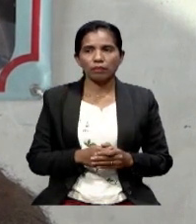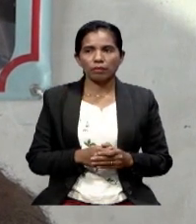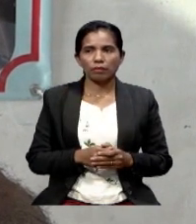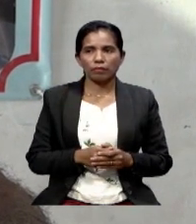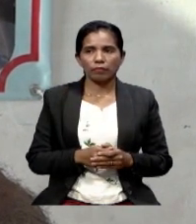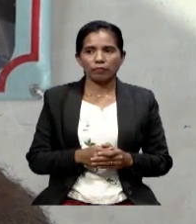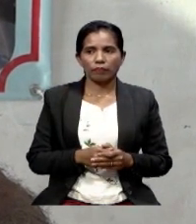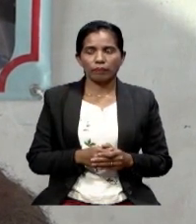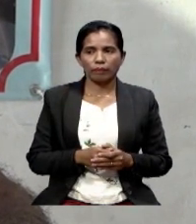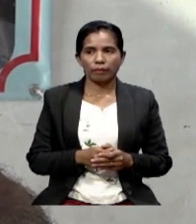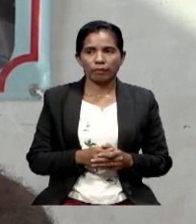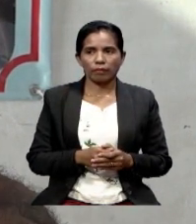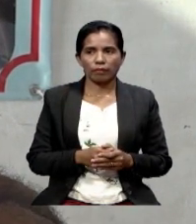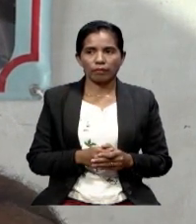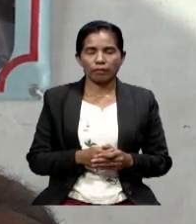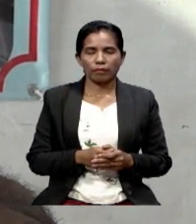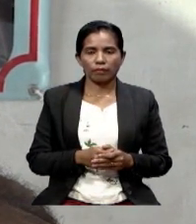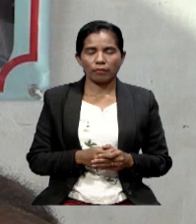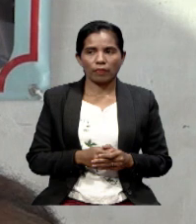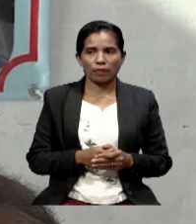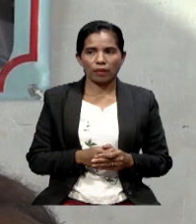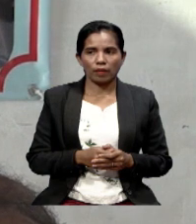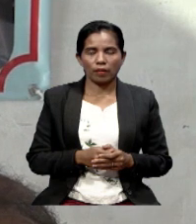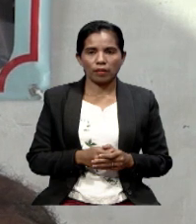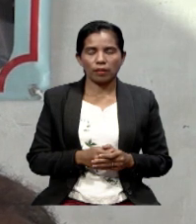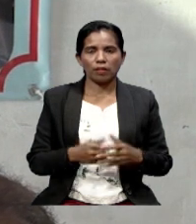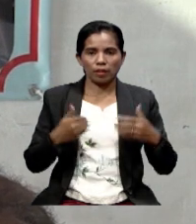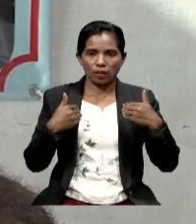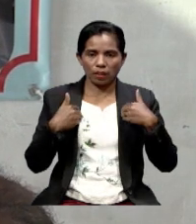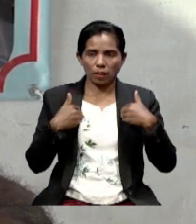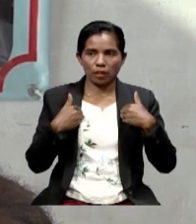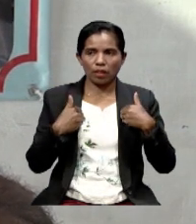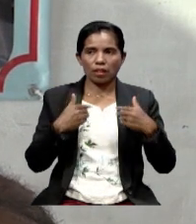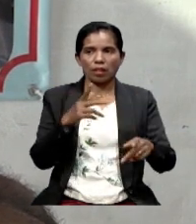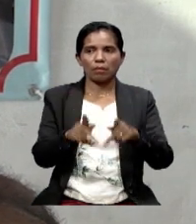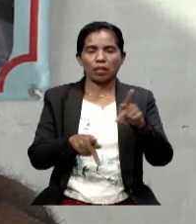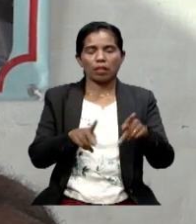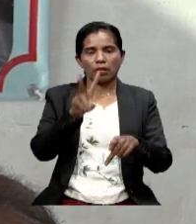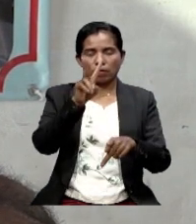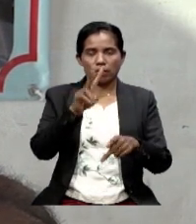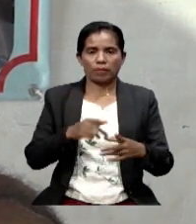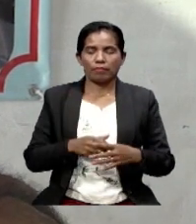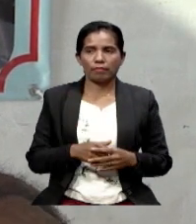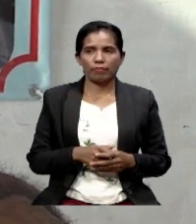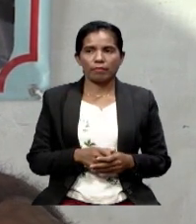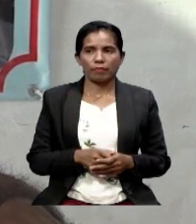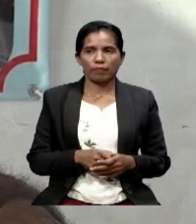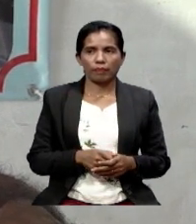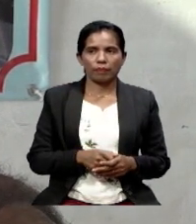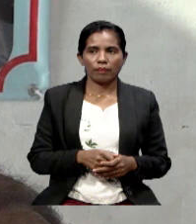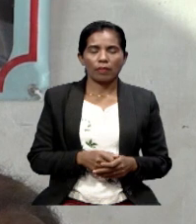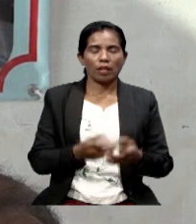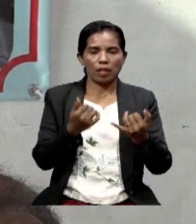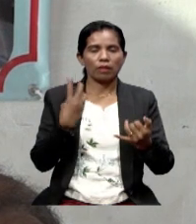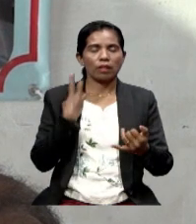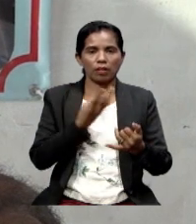hat e se falta ela nain rua na mesma ka agora ita